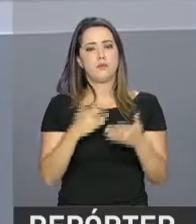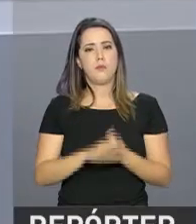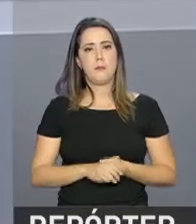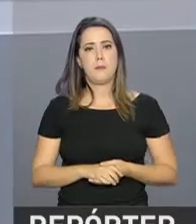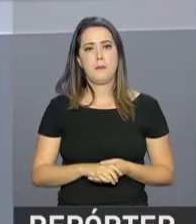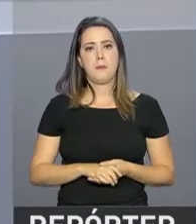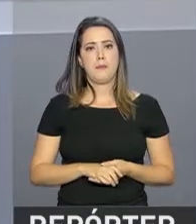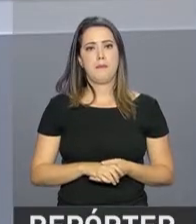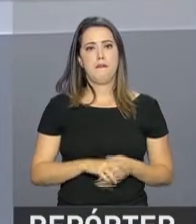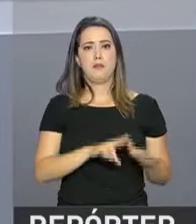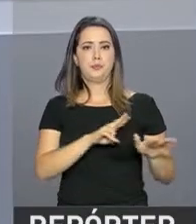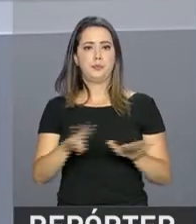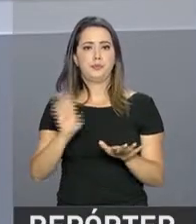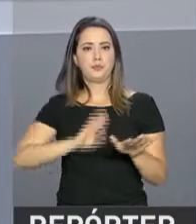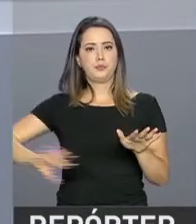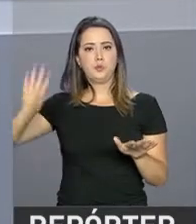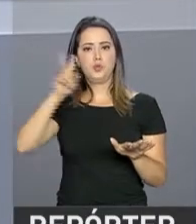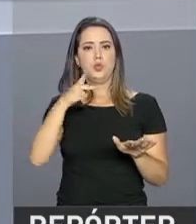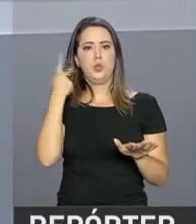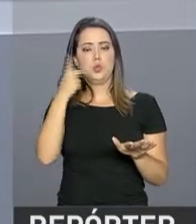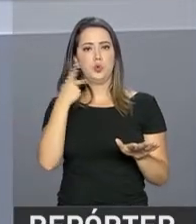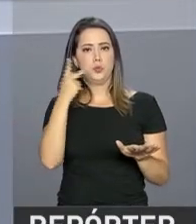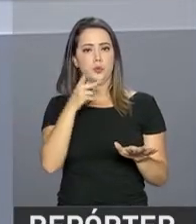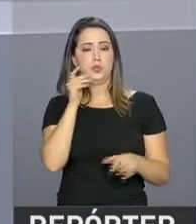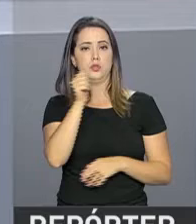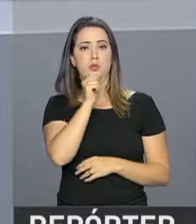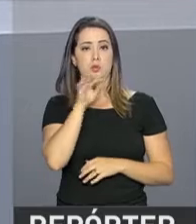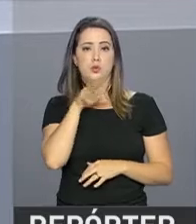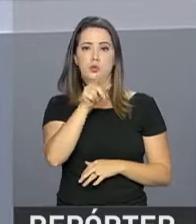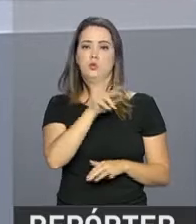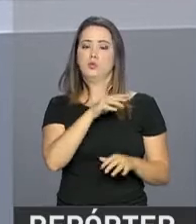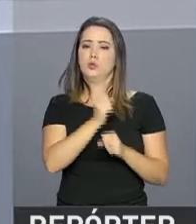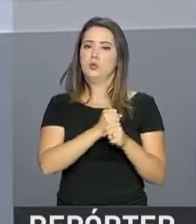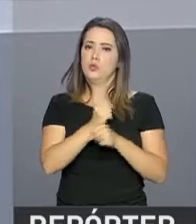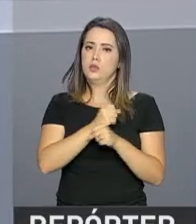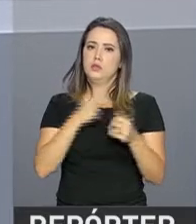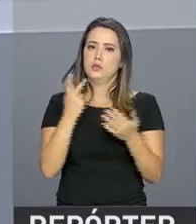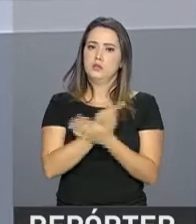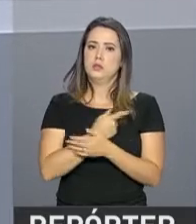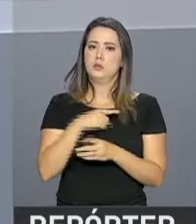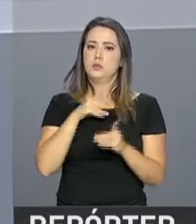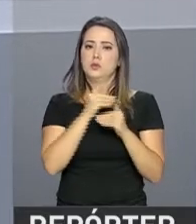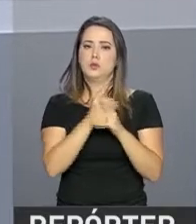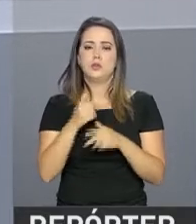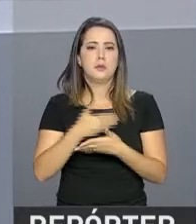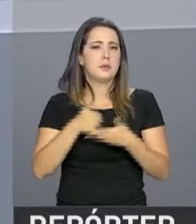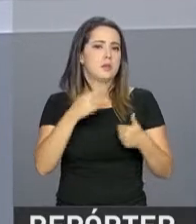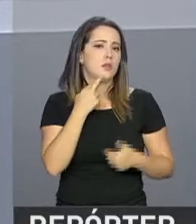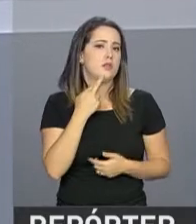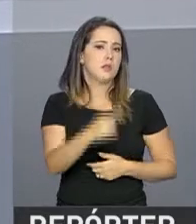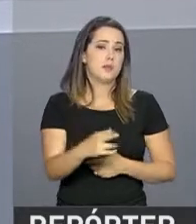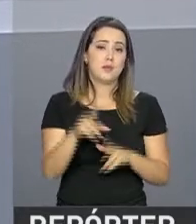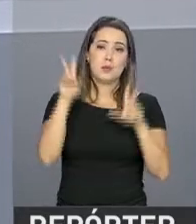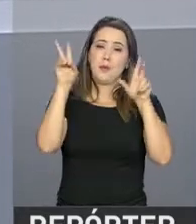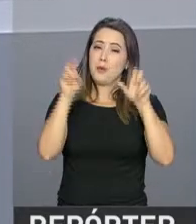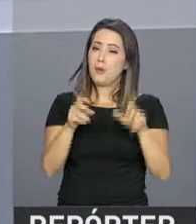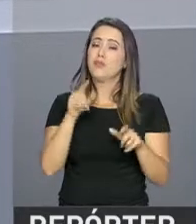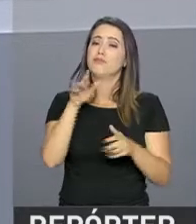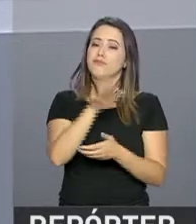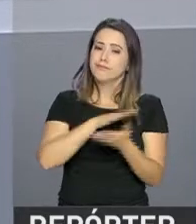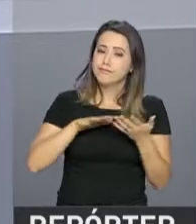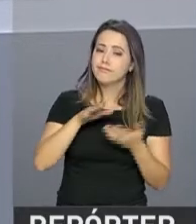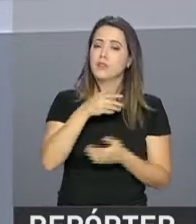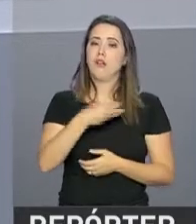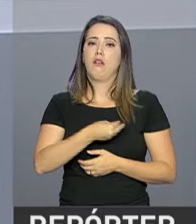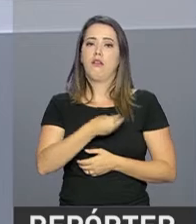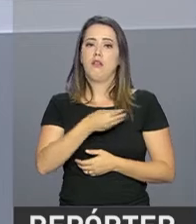A Semana Nacional de Políticas sobre Drogas é realizada todos os anos para encontrar as melhores soluções para um tema que mexe com a vida de